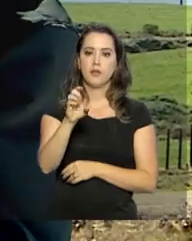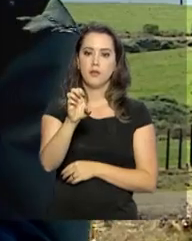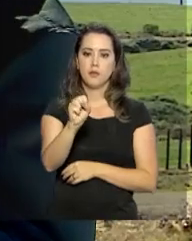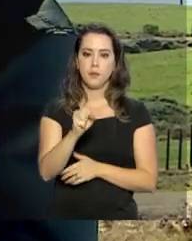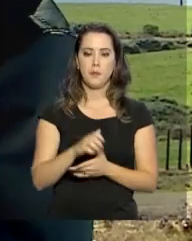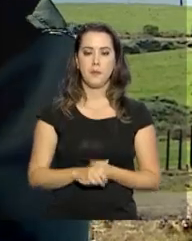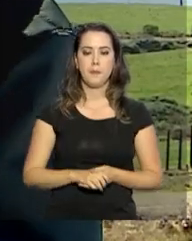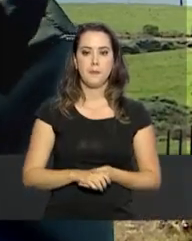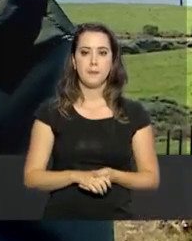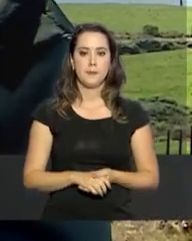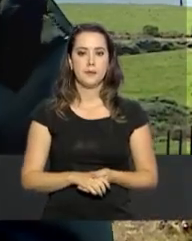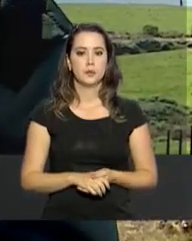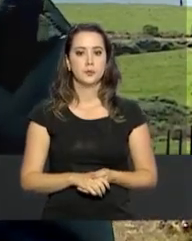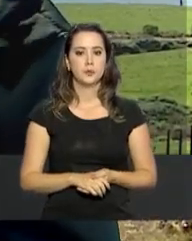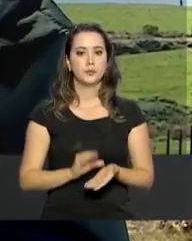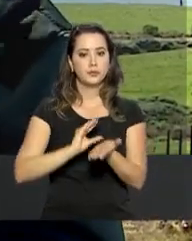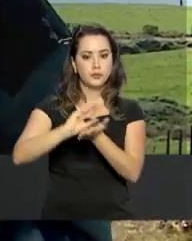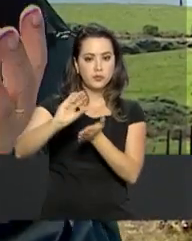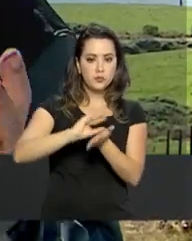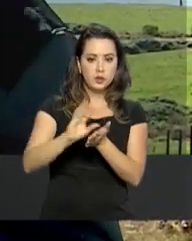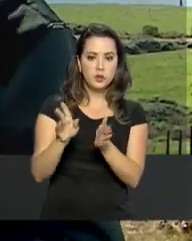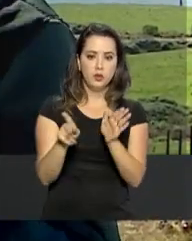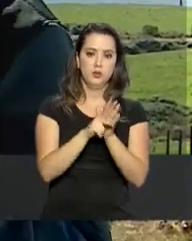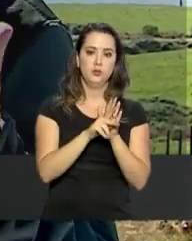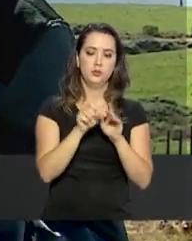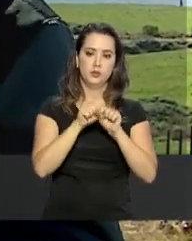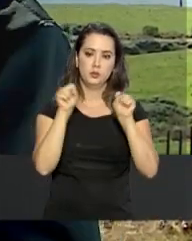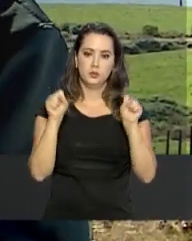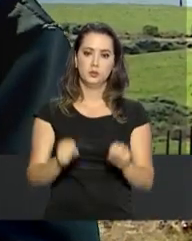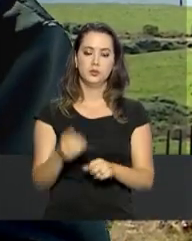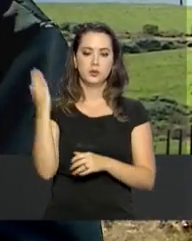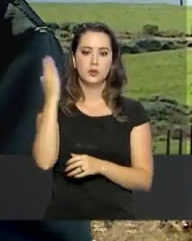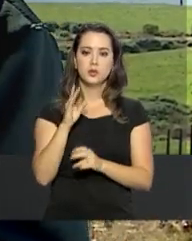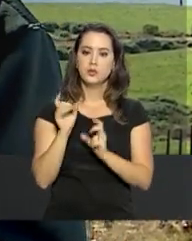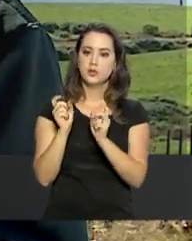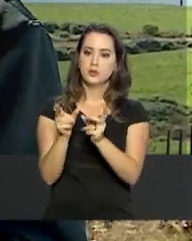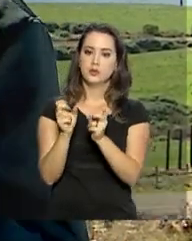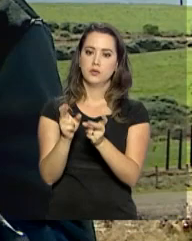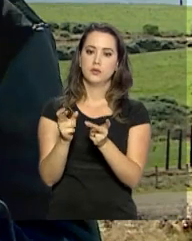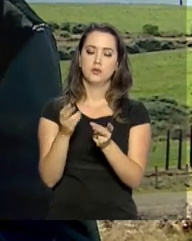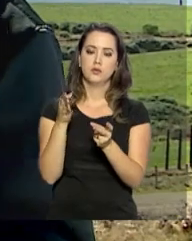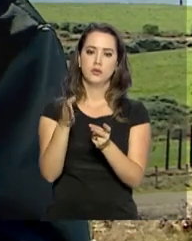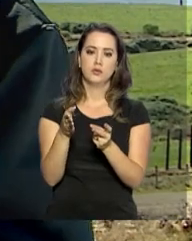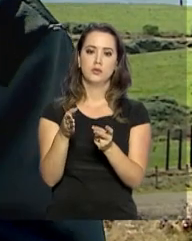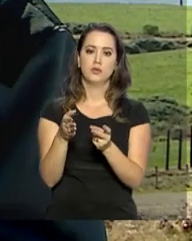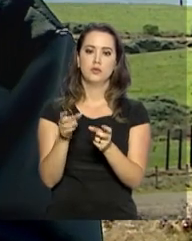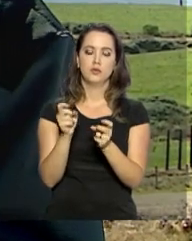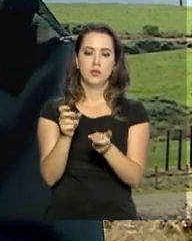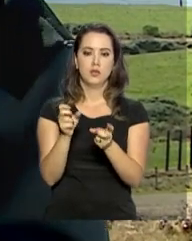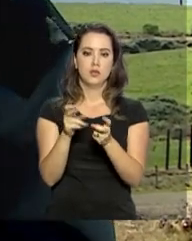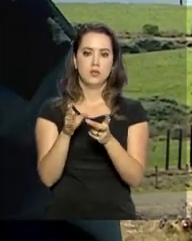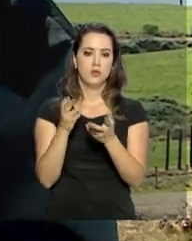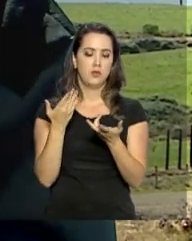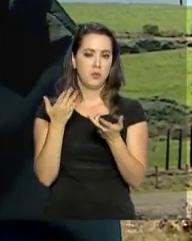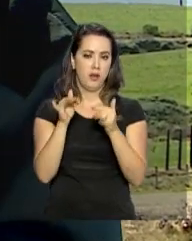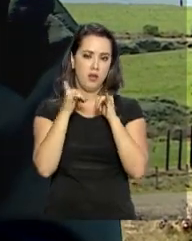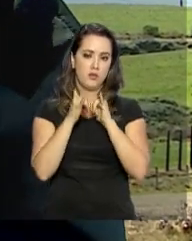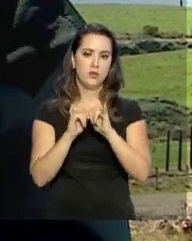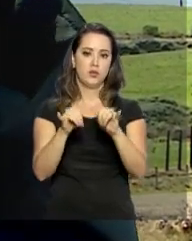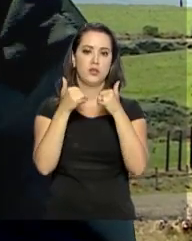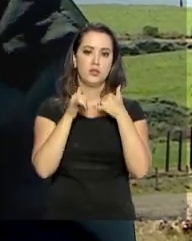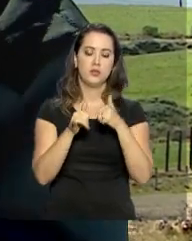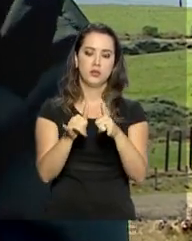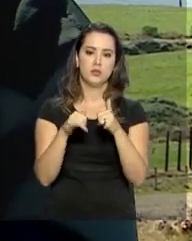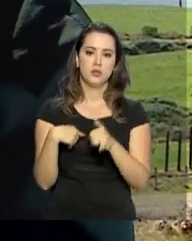injetado no sistema brasileiro né ela poderá ser vendida no mercado livre de energia não é